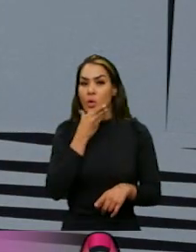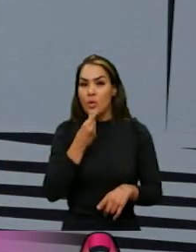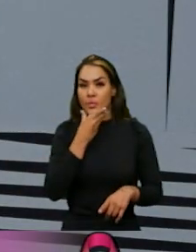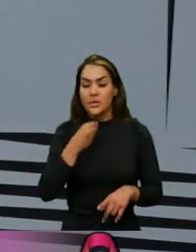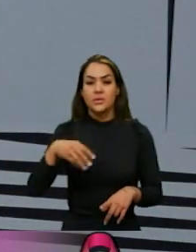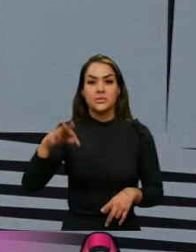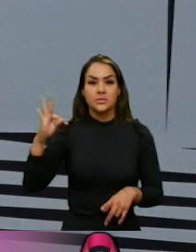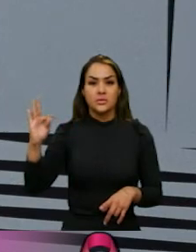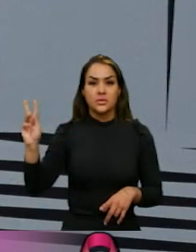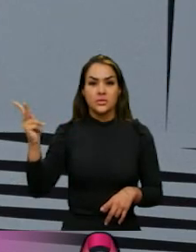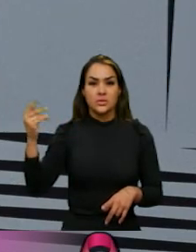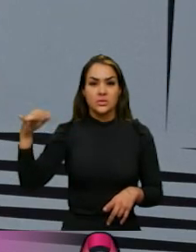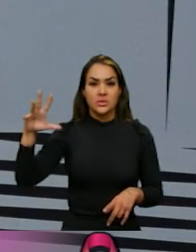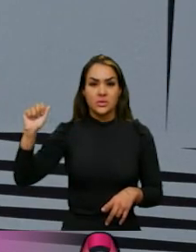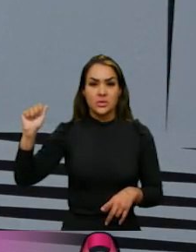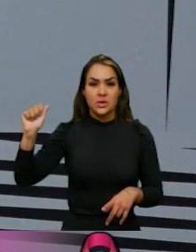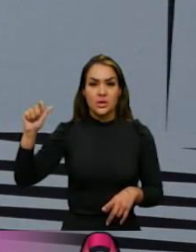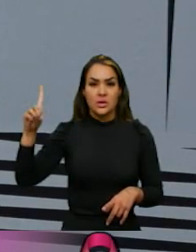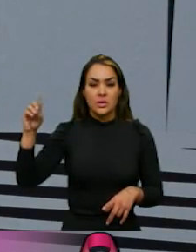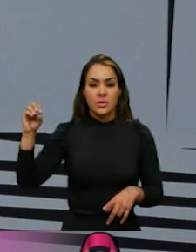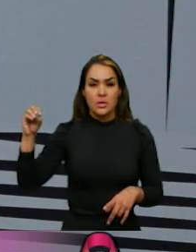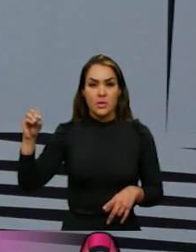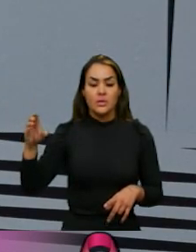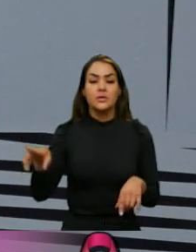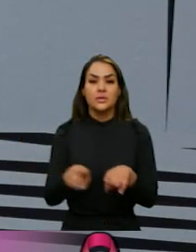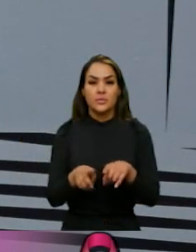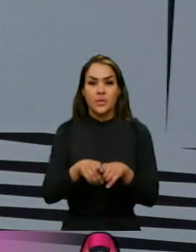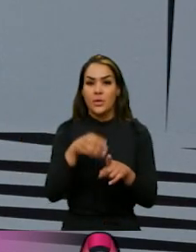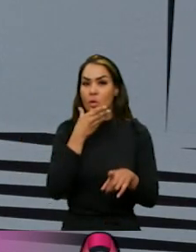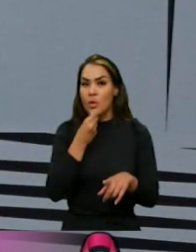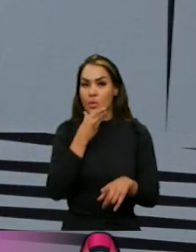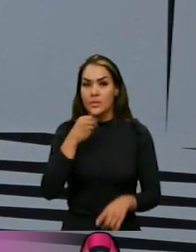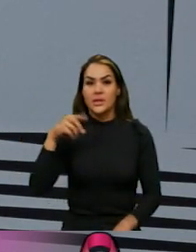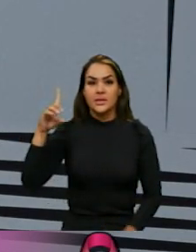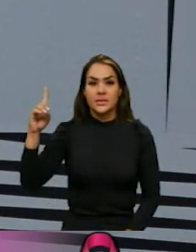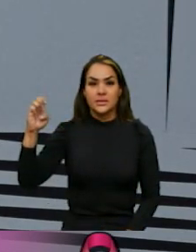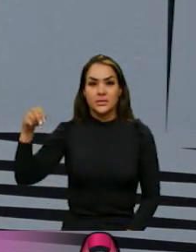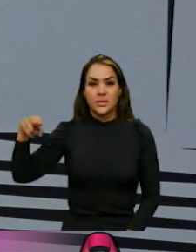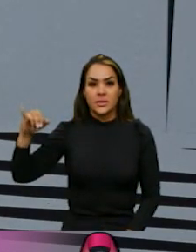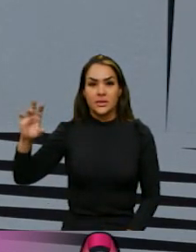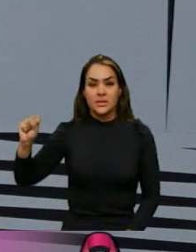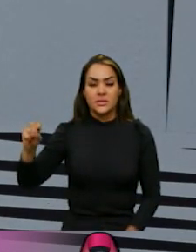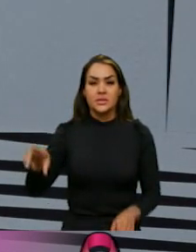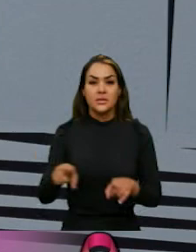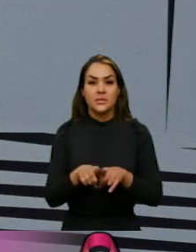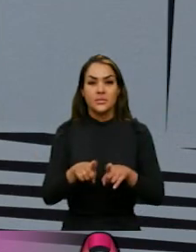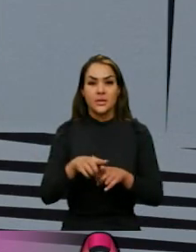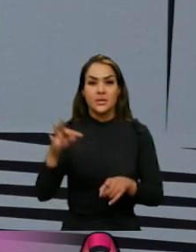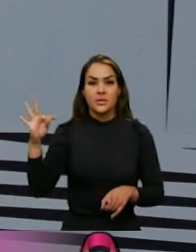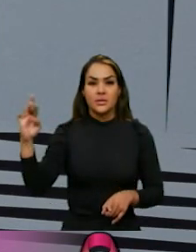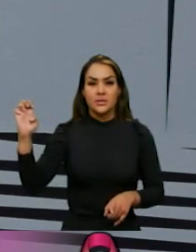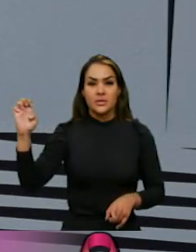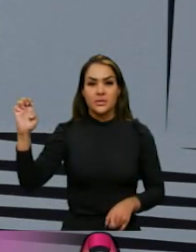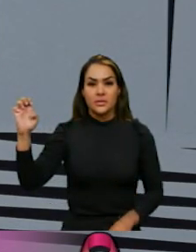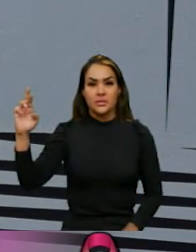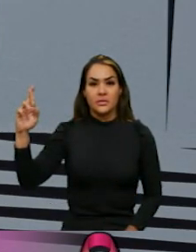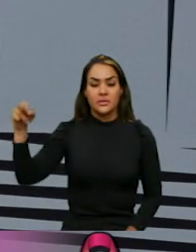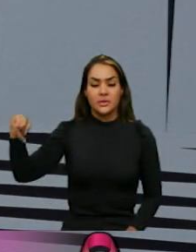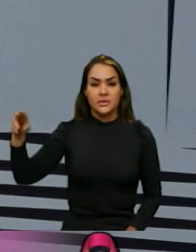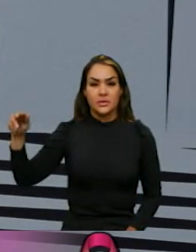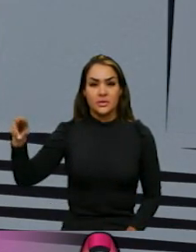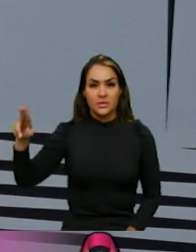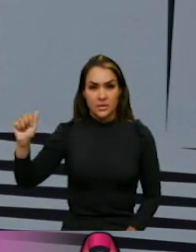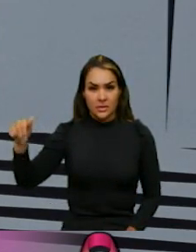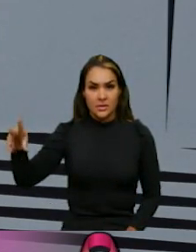Travassos e dos professores Denis de Oliveira Prado e Fernando de Oliveira Prado, da Academia Gracie Barra